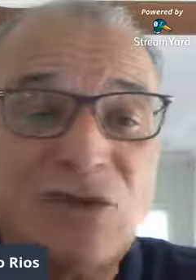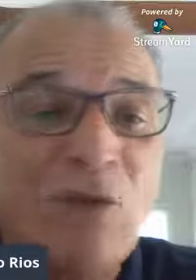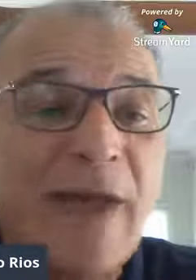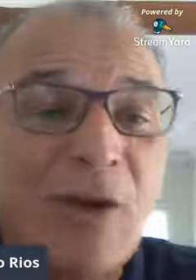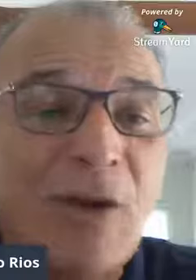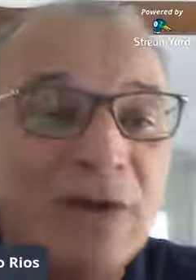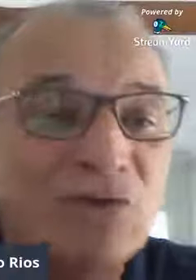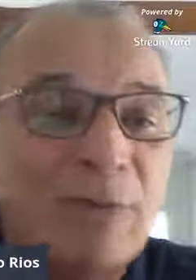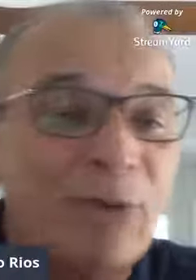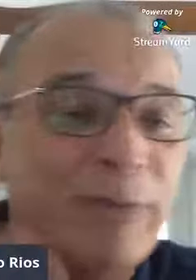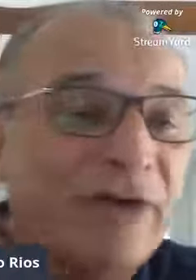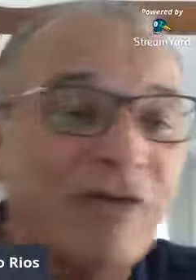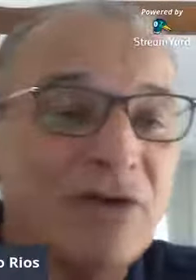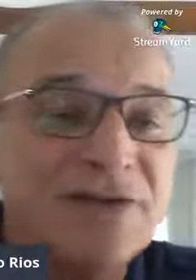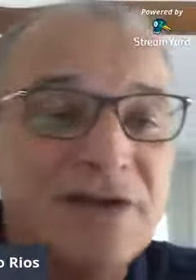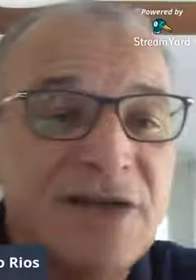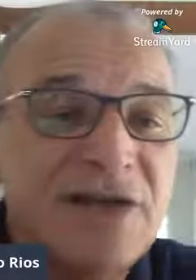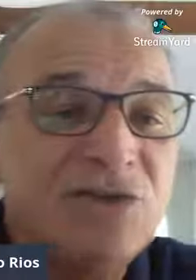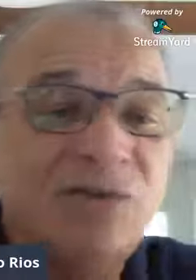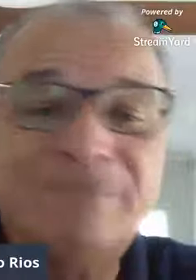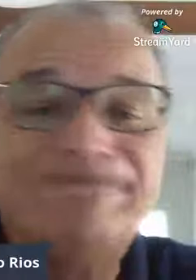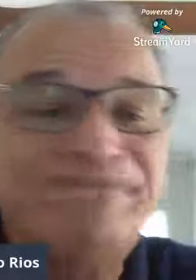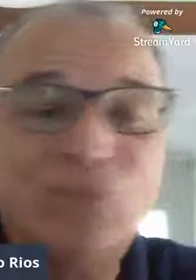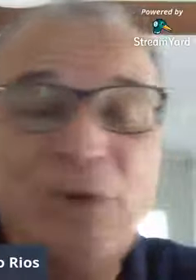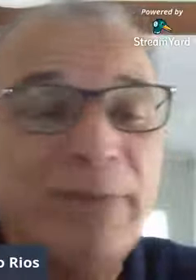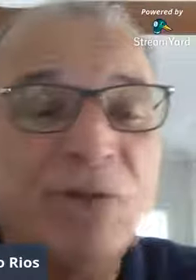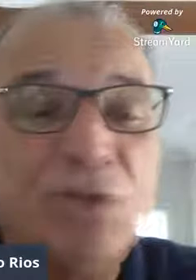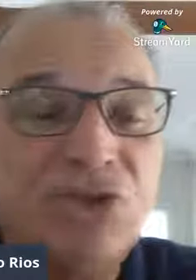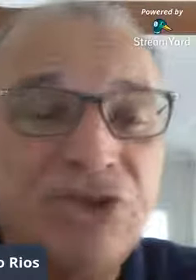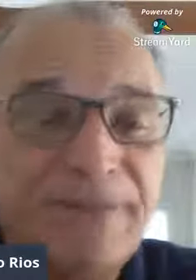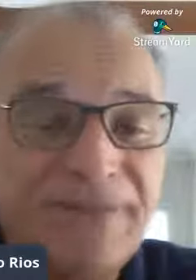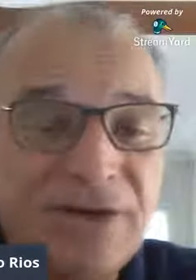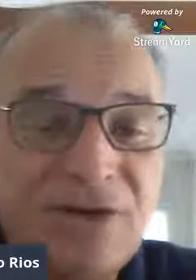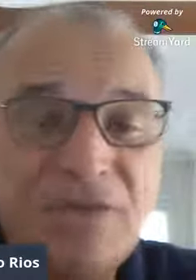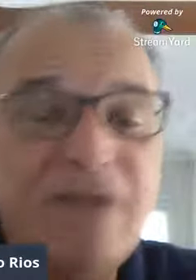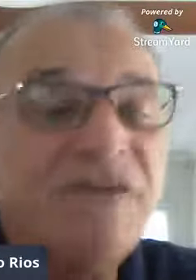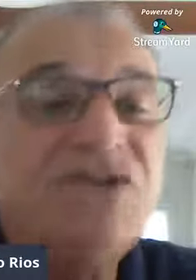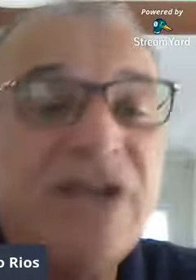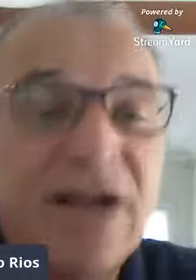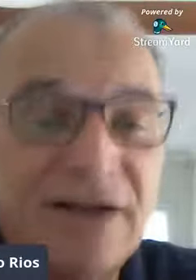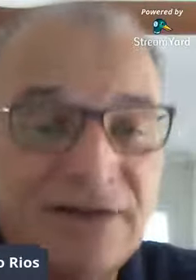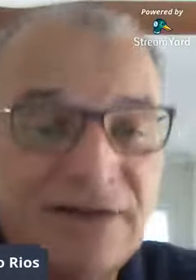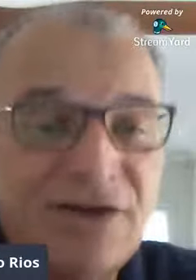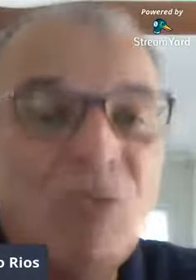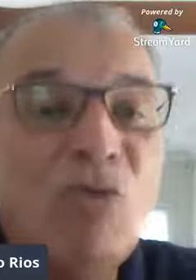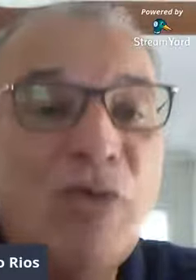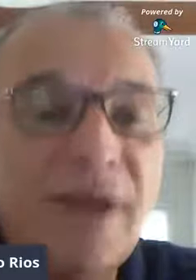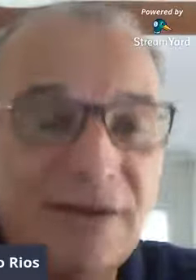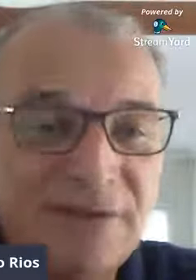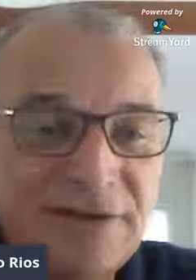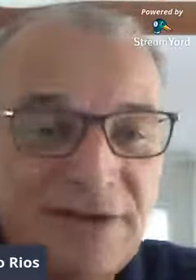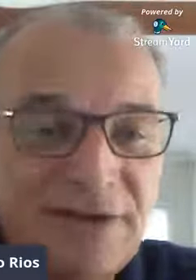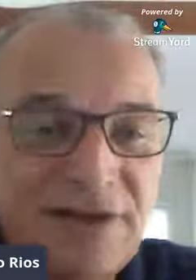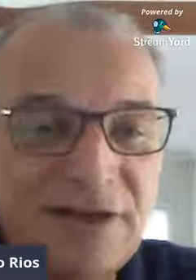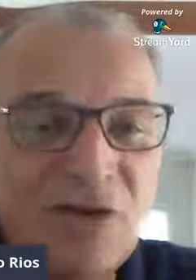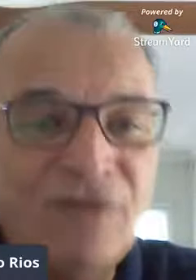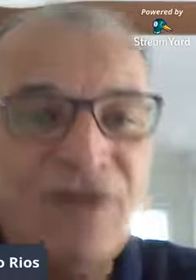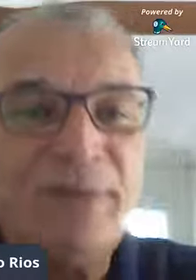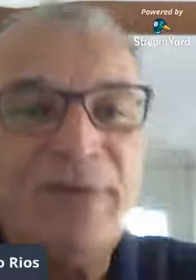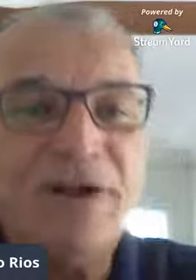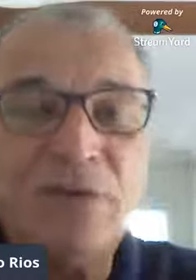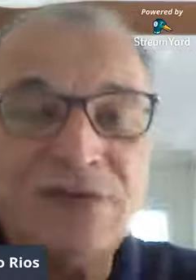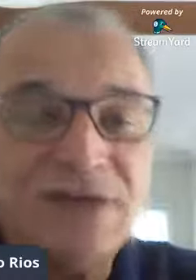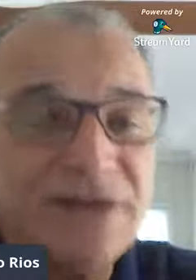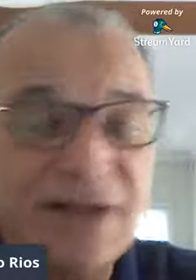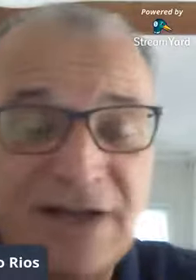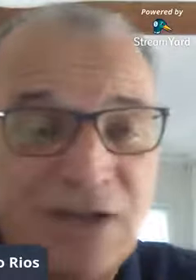escutava só o eco, a sua própria voz. Isso não repercute, não reivindica, não muda. Então, foi a primeira